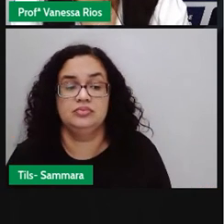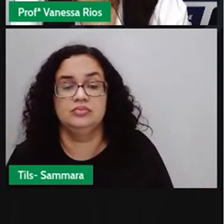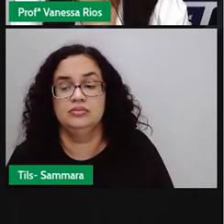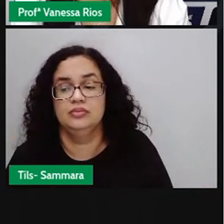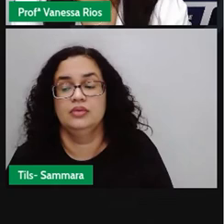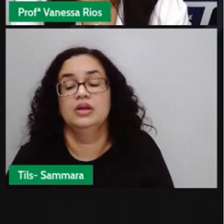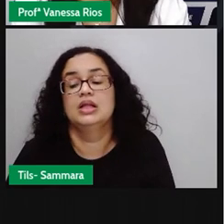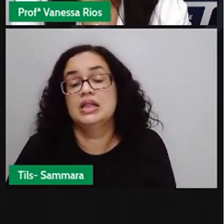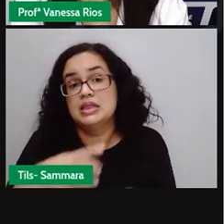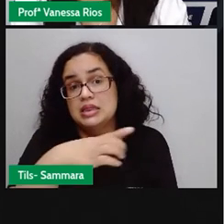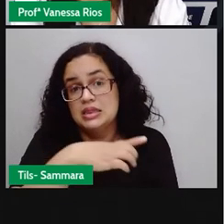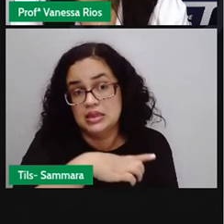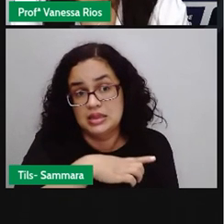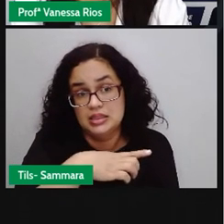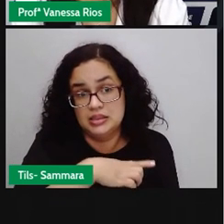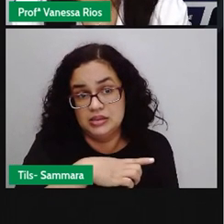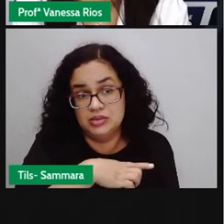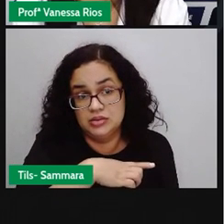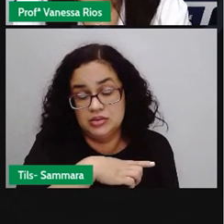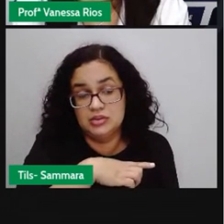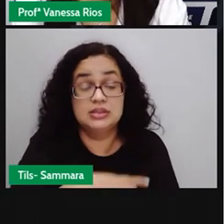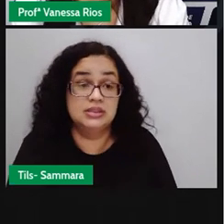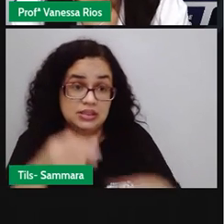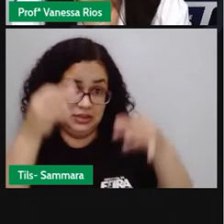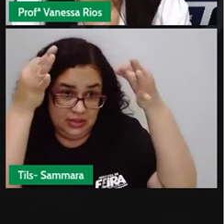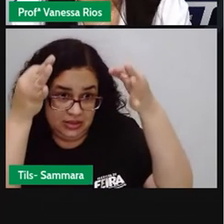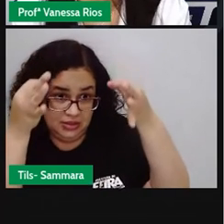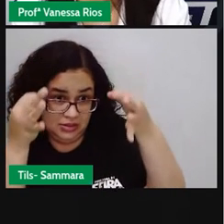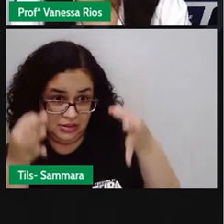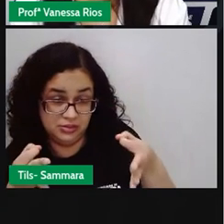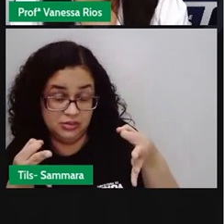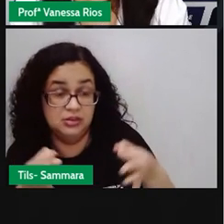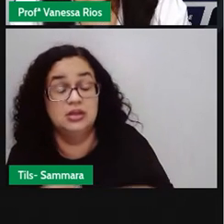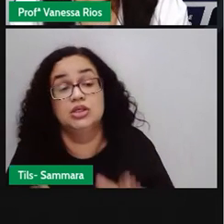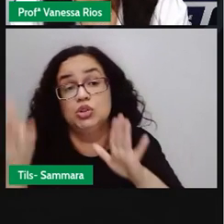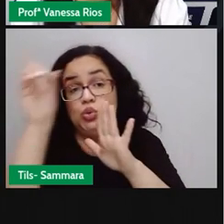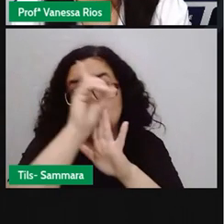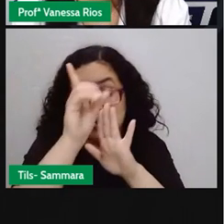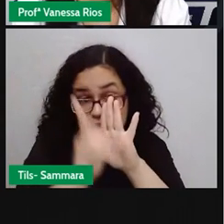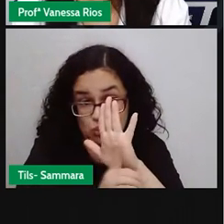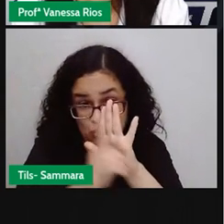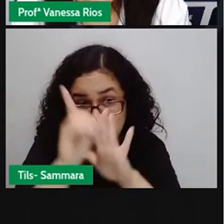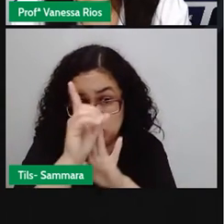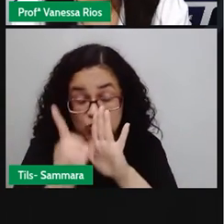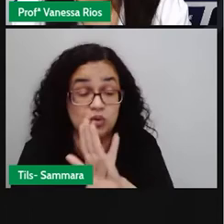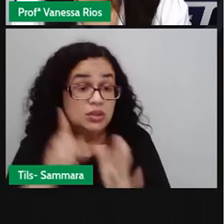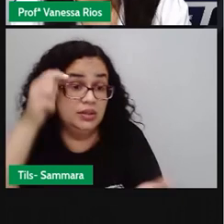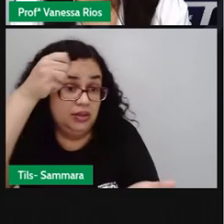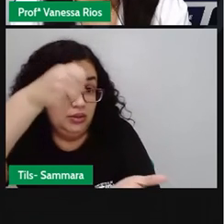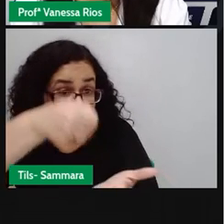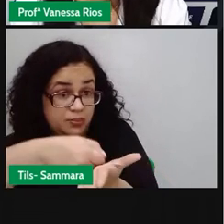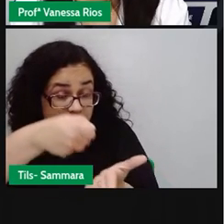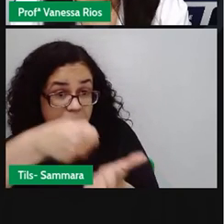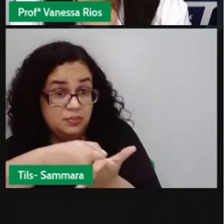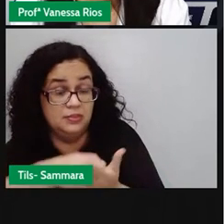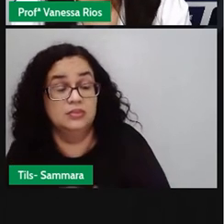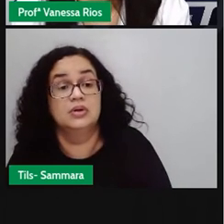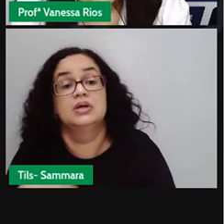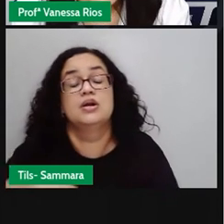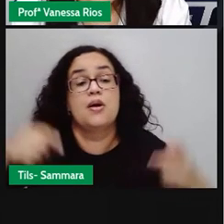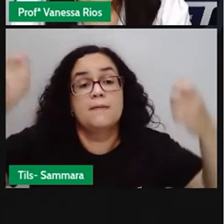embora se tenha a noção, né? Se tenha aí a certeza de que os direitos, né, e os deveres, eles são